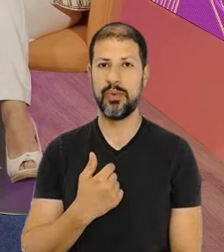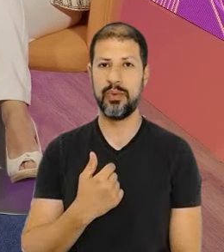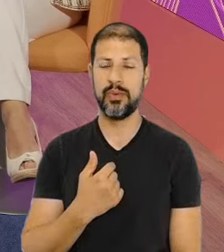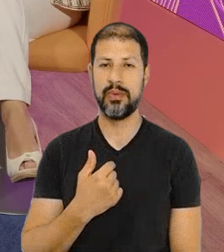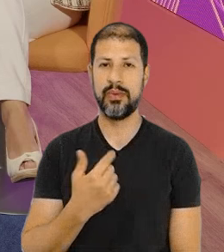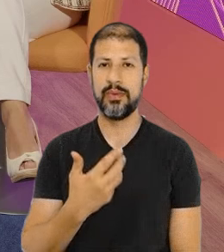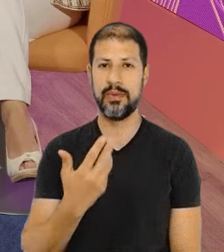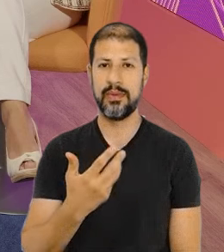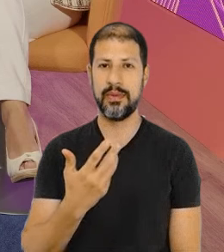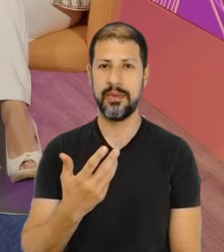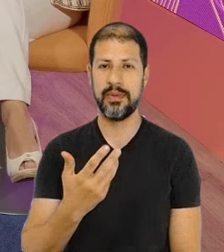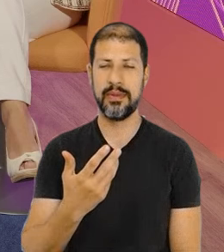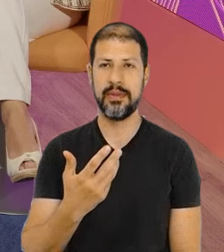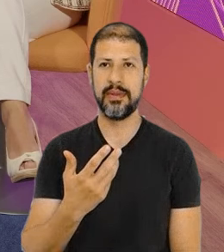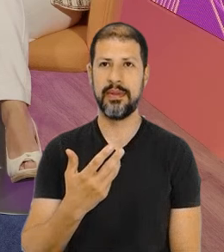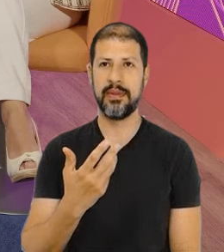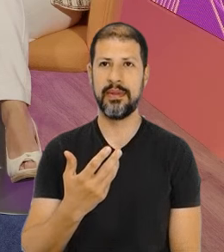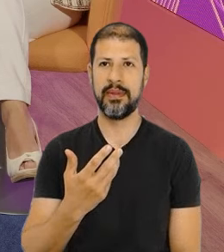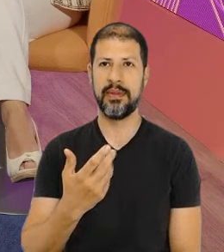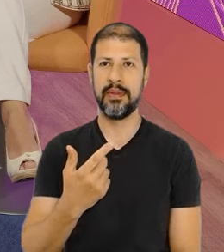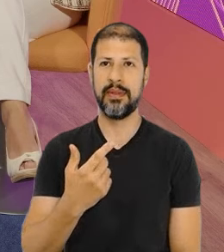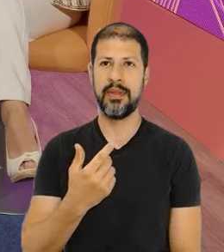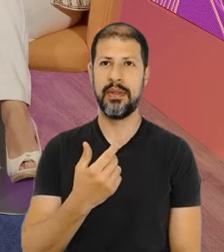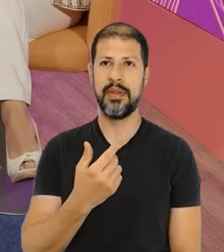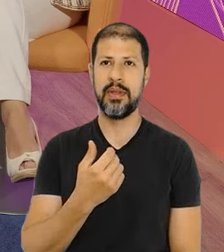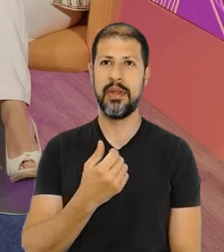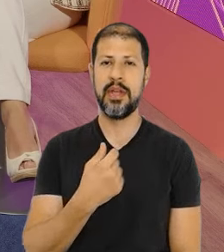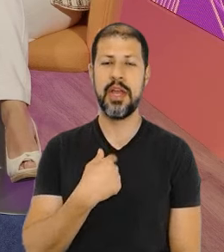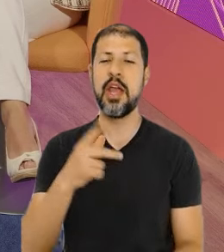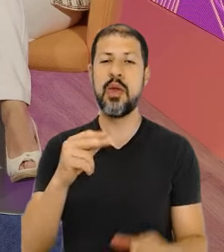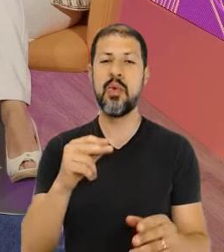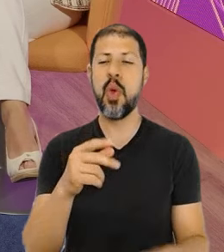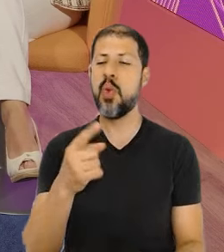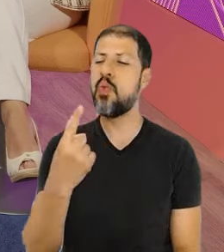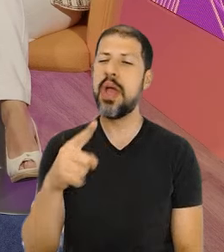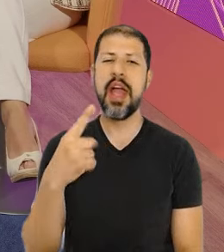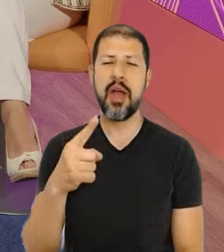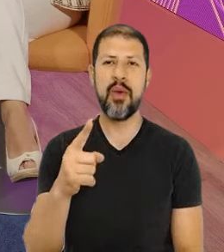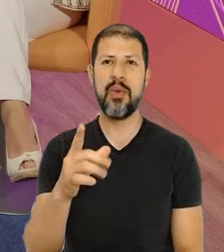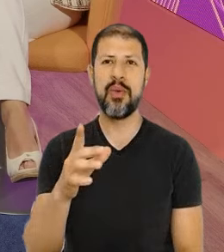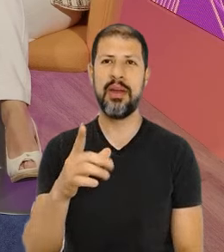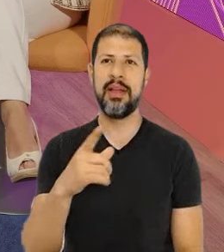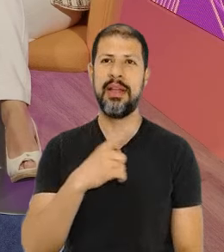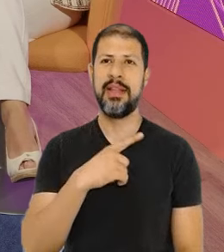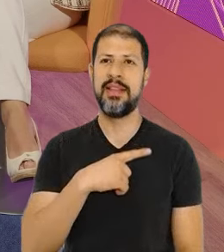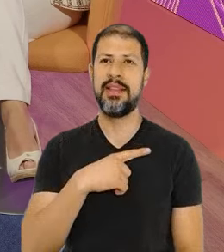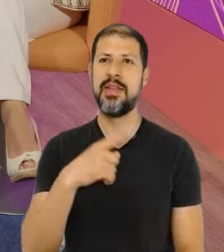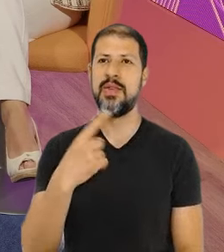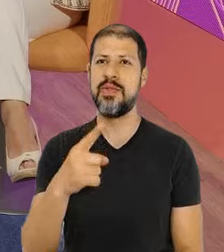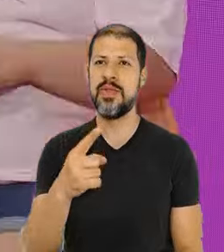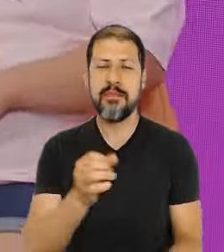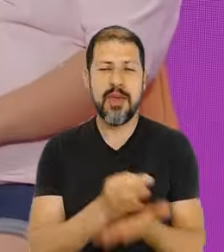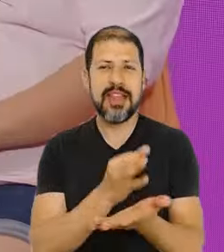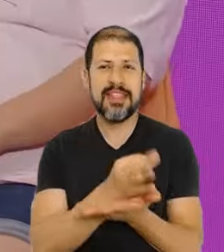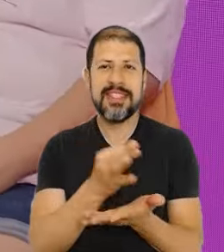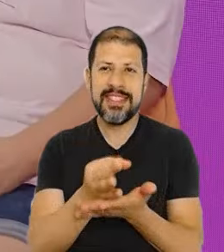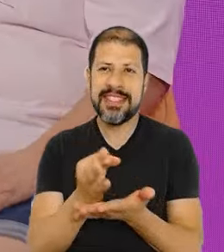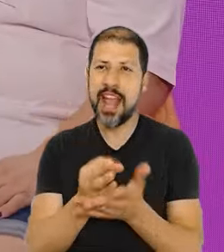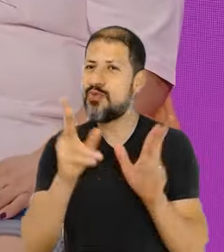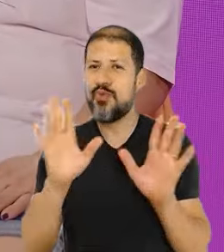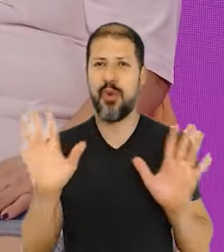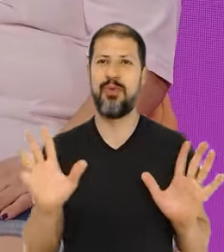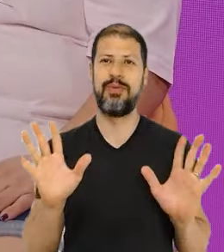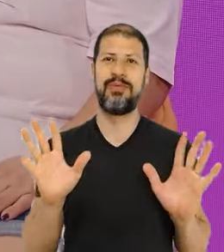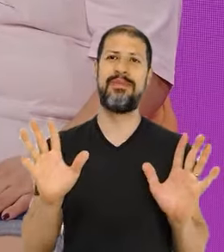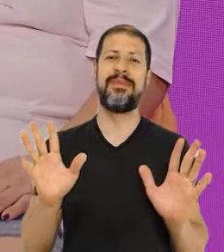é nota notinha de R é nota um motinha e agora é moedinha